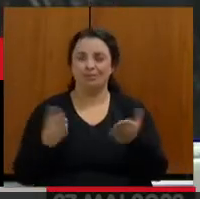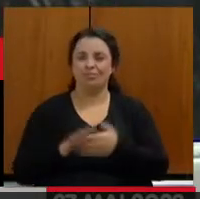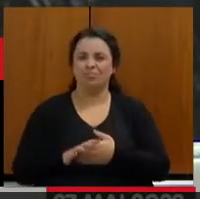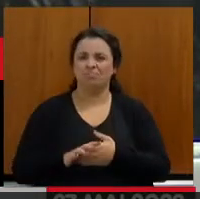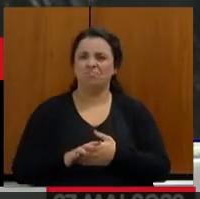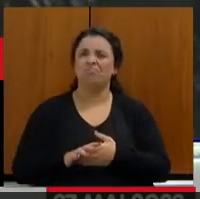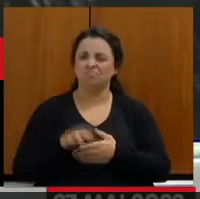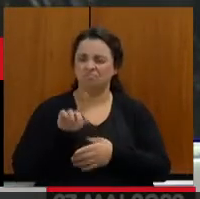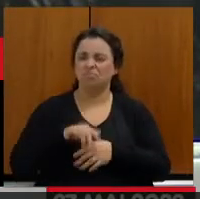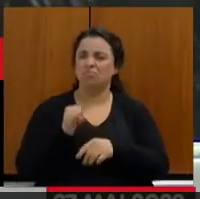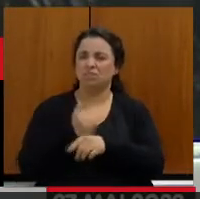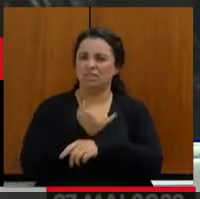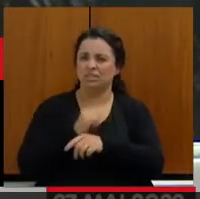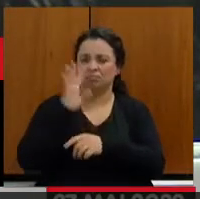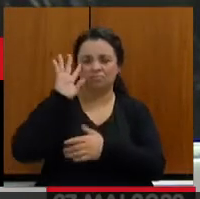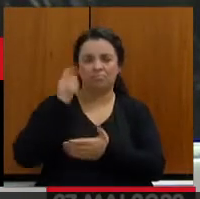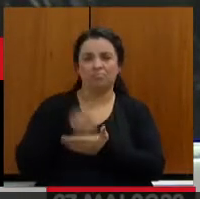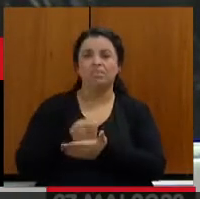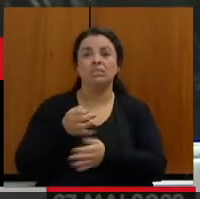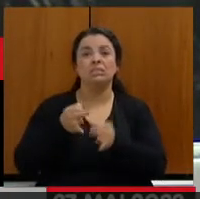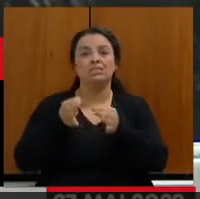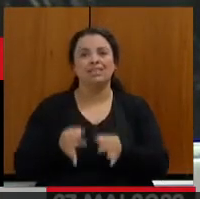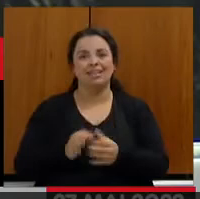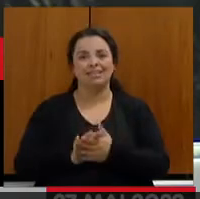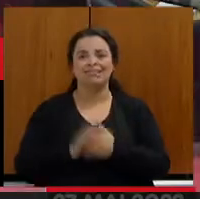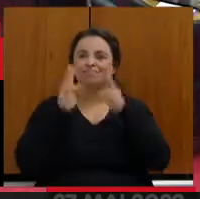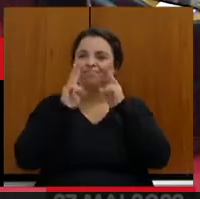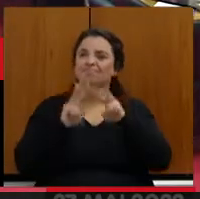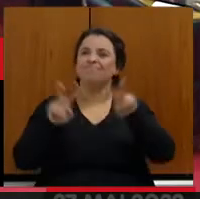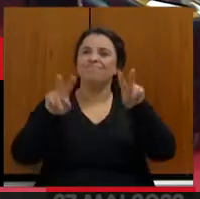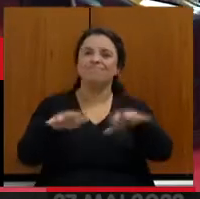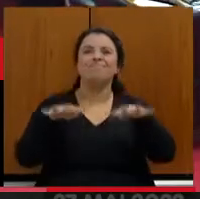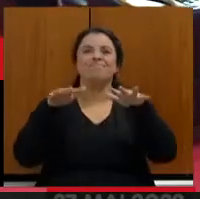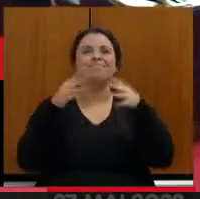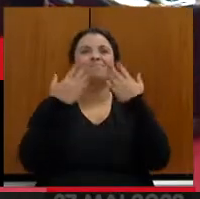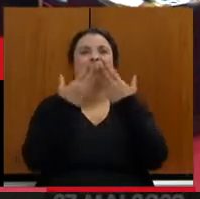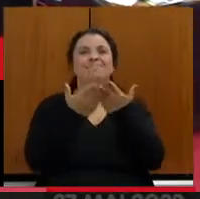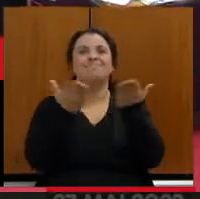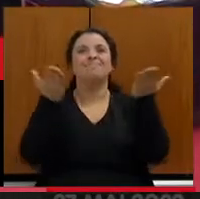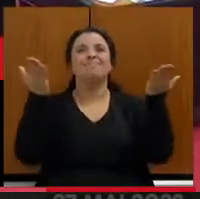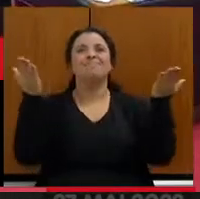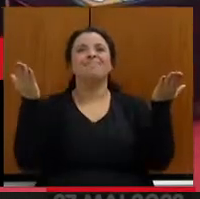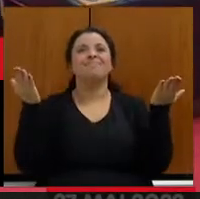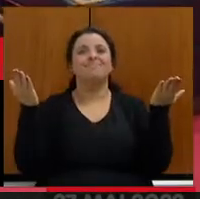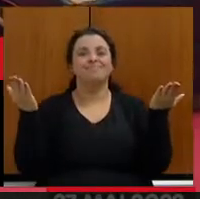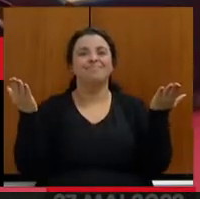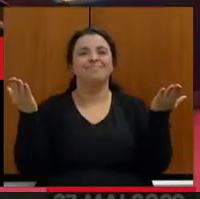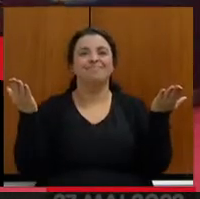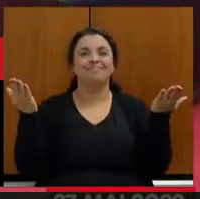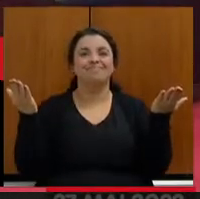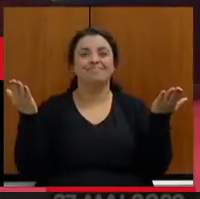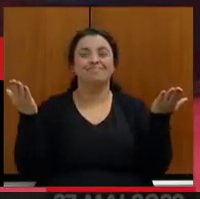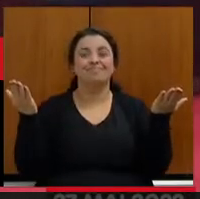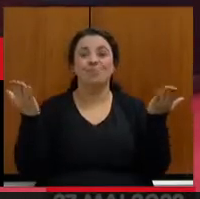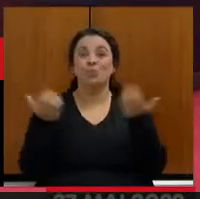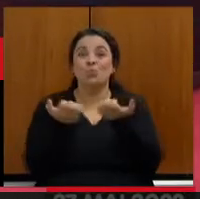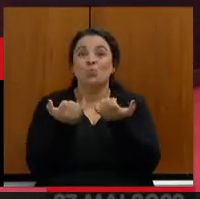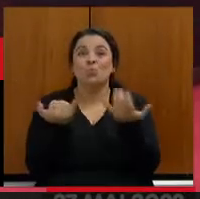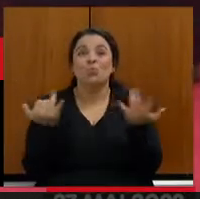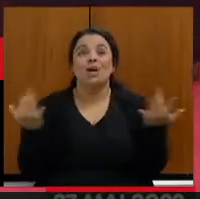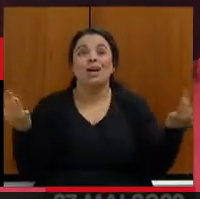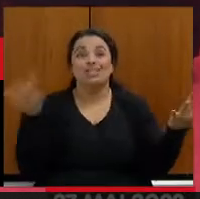certíssima Olha bem esse plenário gente e olha o quanto de representatividade